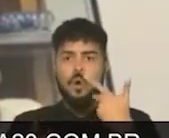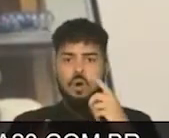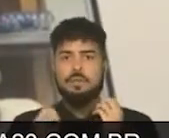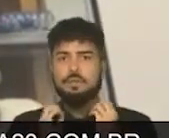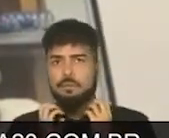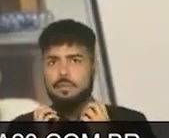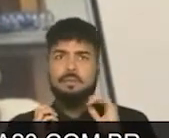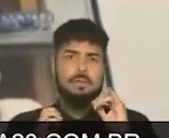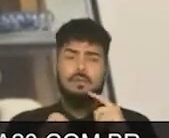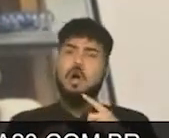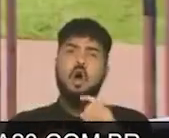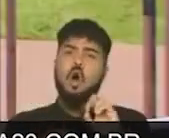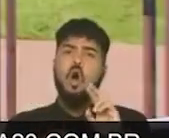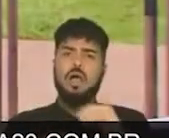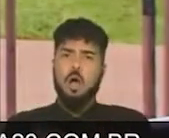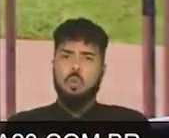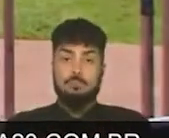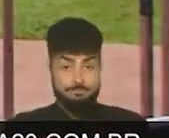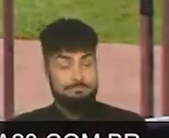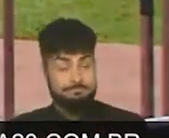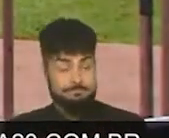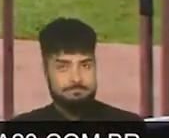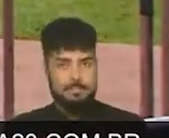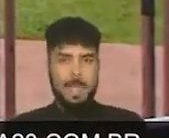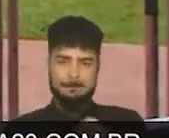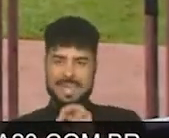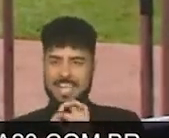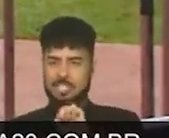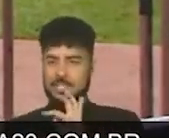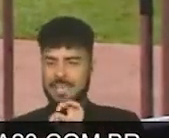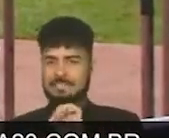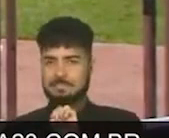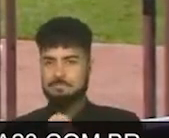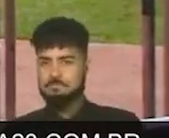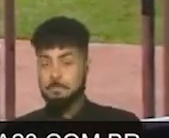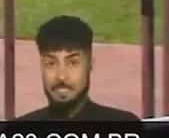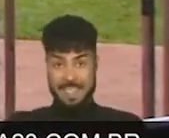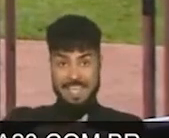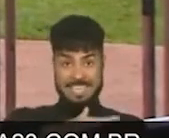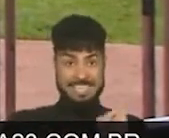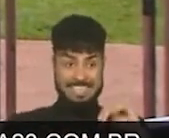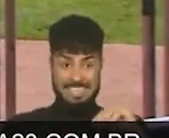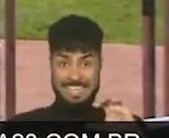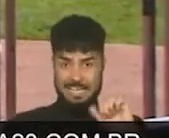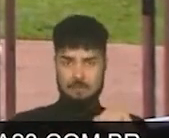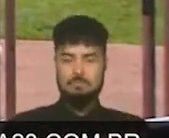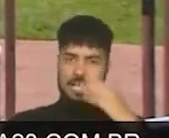ou algum órgão à distância. O Instituto Nacional do Câncer, o INCA, estima que serão registrados para o